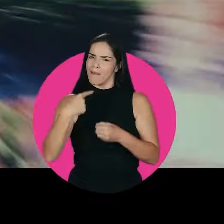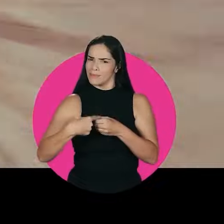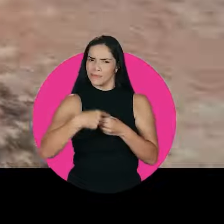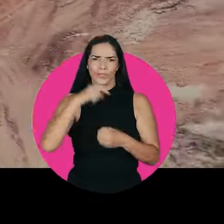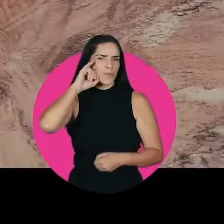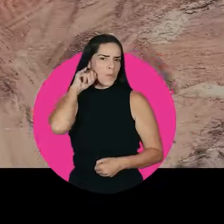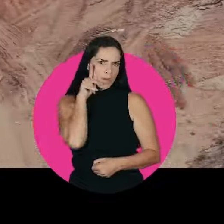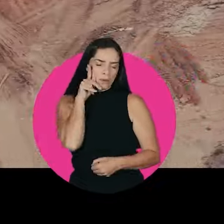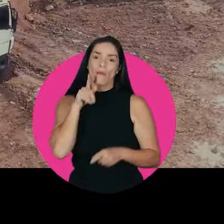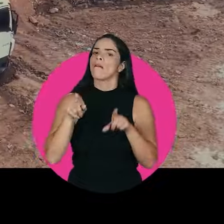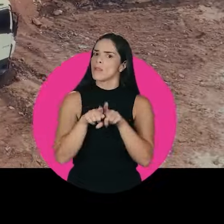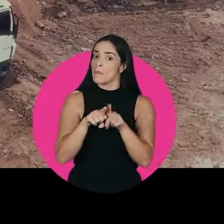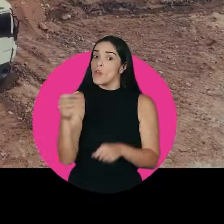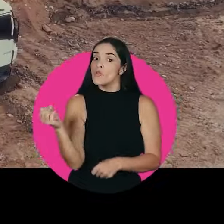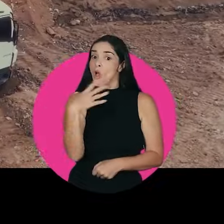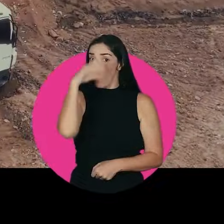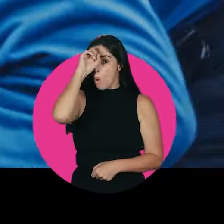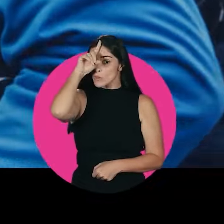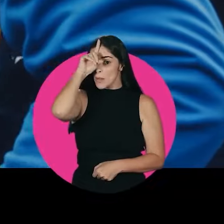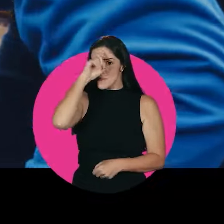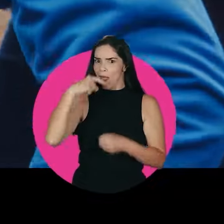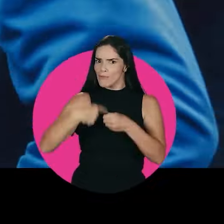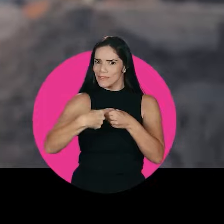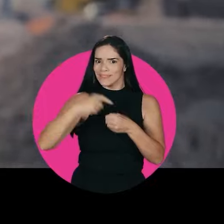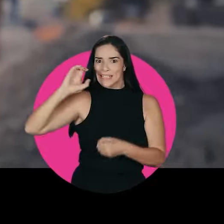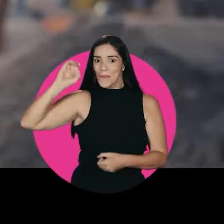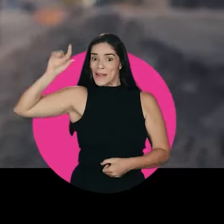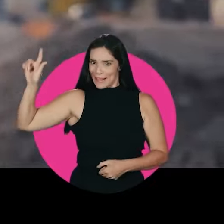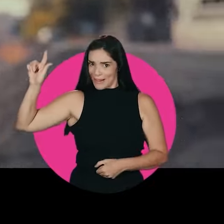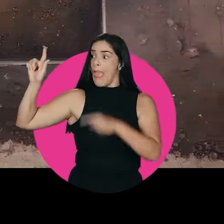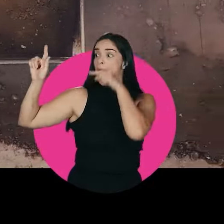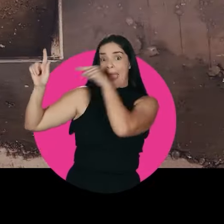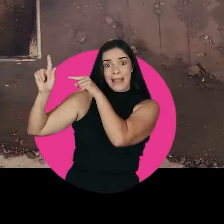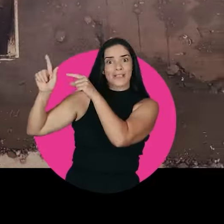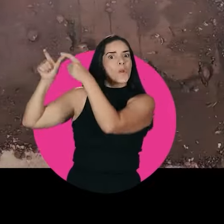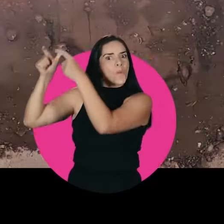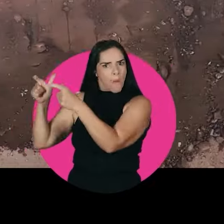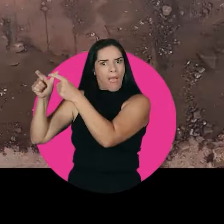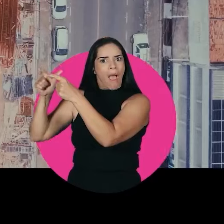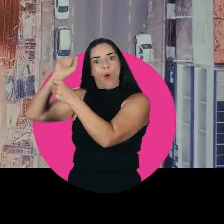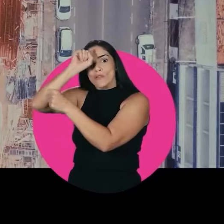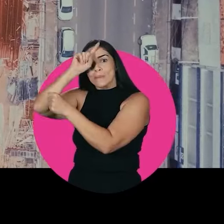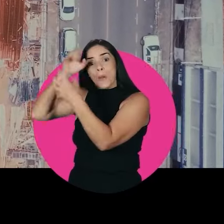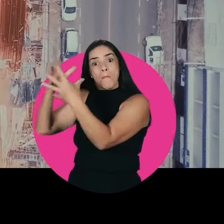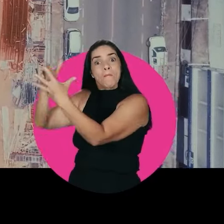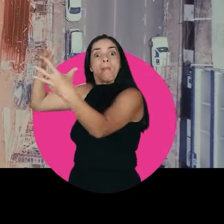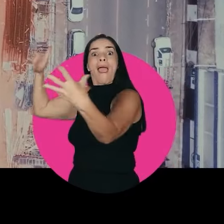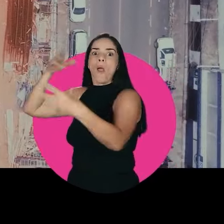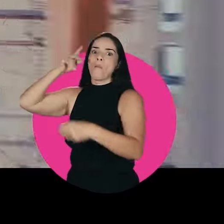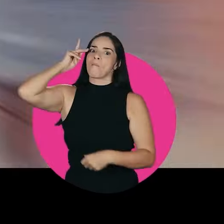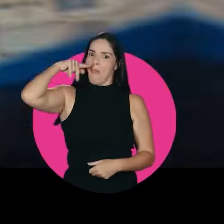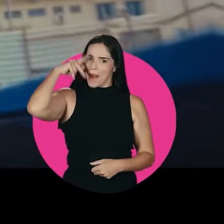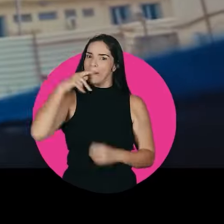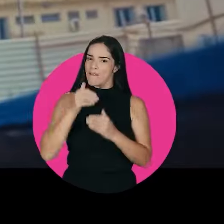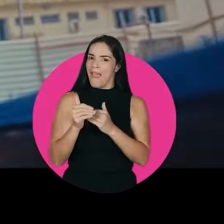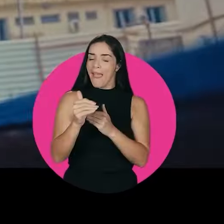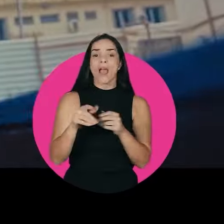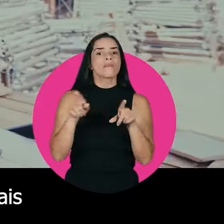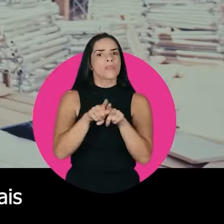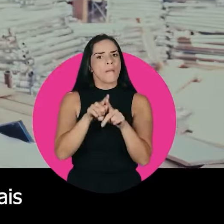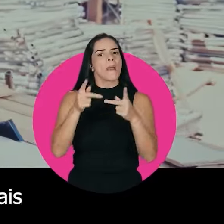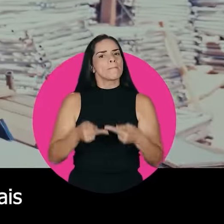João Pessoa e o novo Hospital de Clínicas em Campina Grande que será o maior do estado e através do projeto